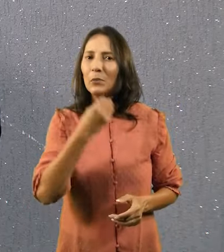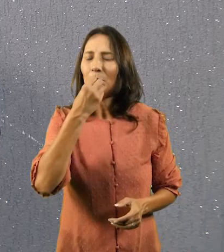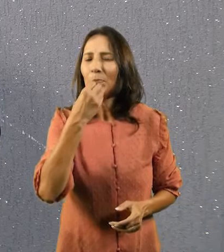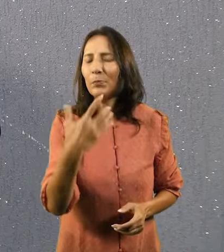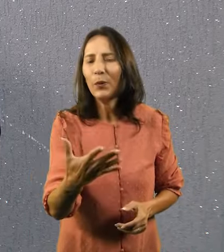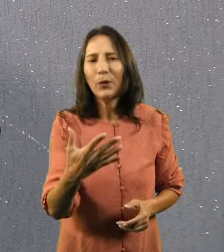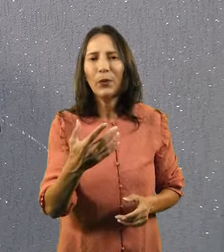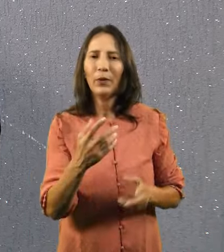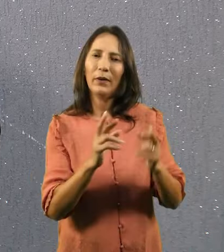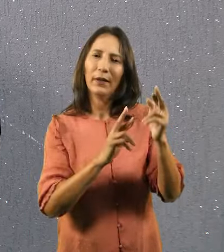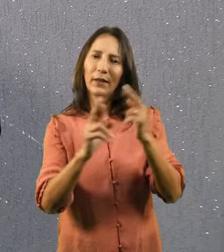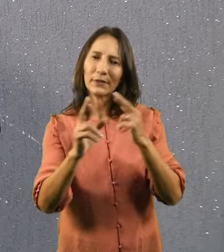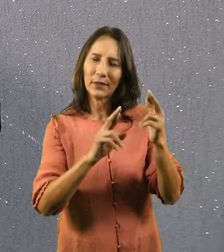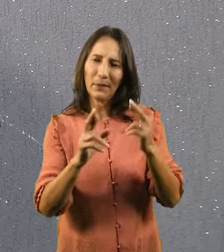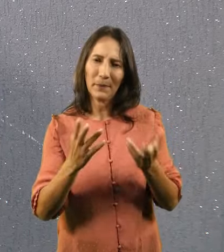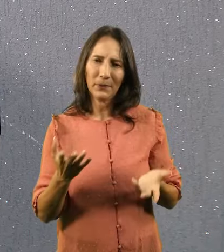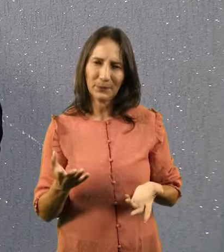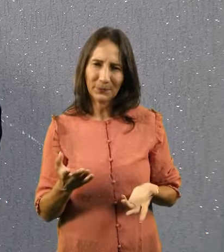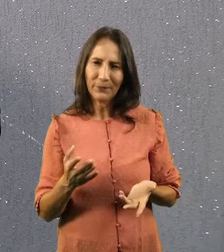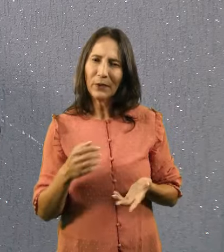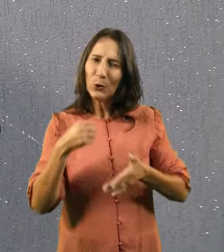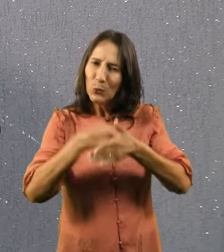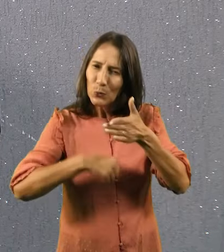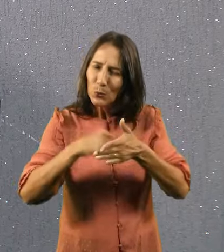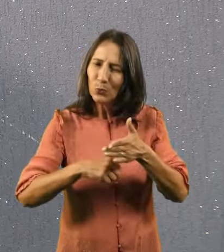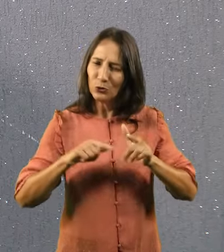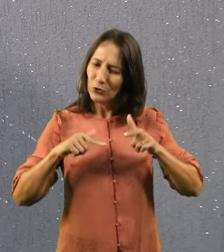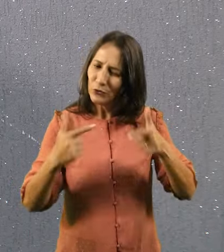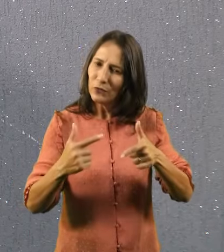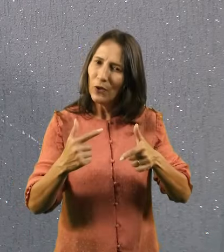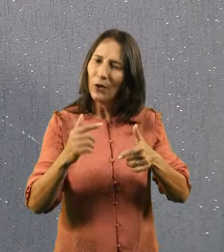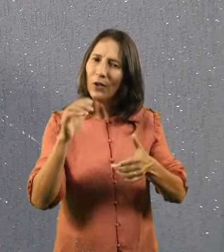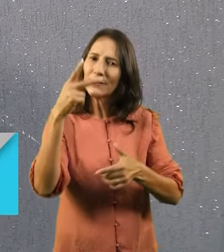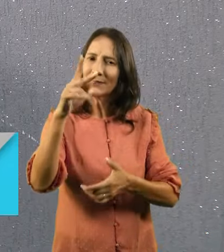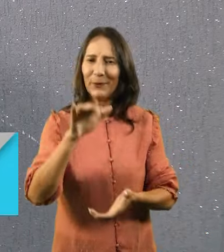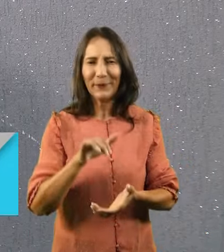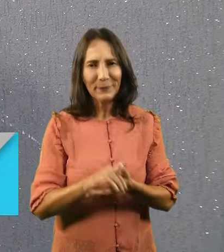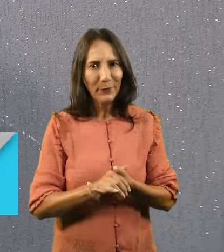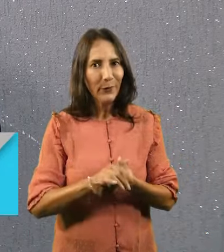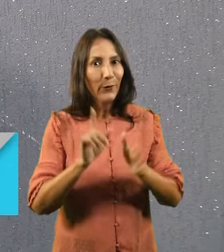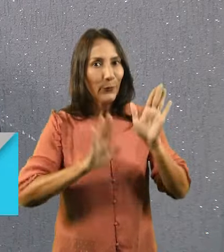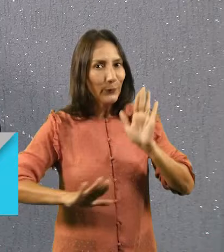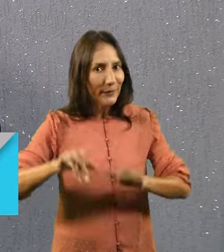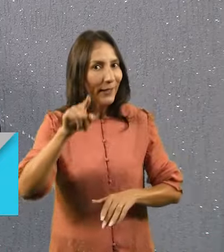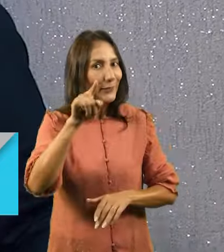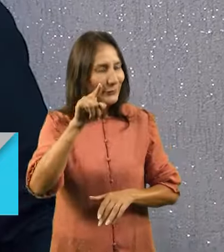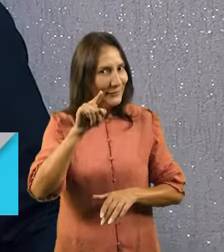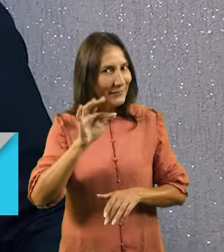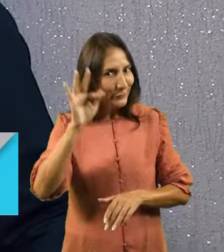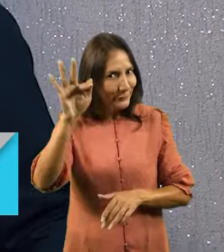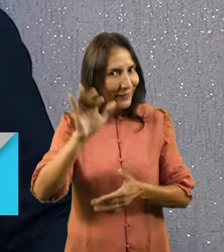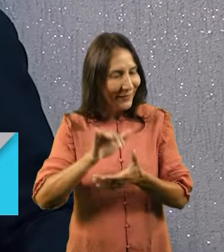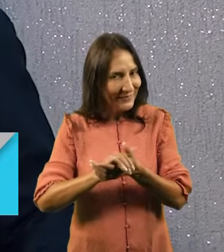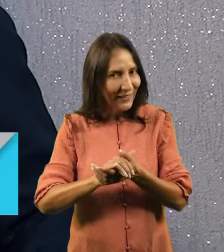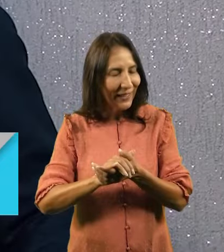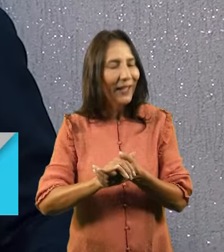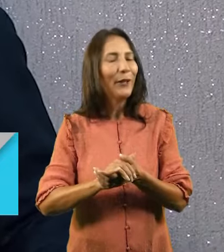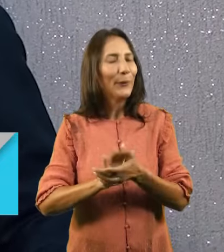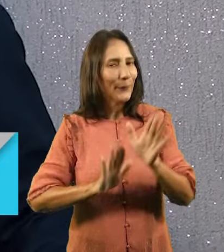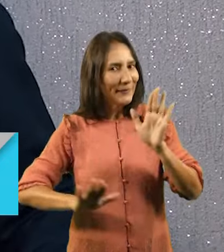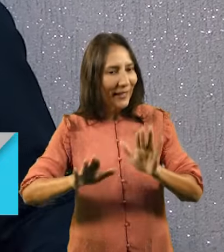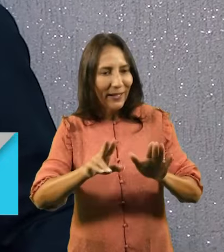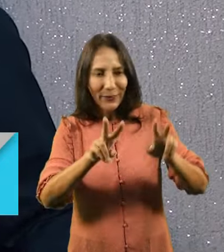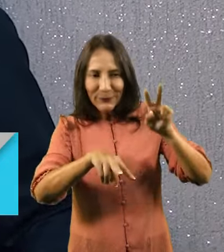no seu relacionamento. Por isso, lute pelo seu casamento. E cuidado você que vai se casar com as suas escolhas. Que o Senhor Jesus te